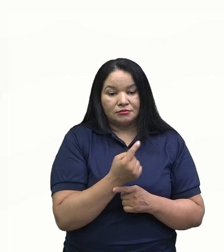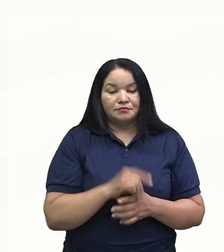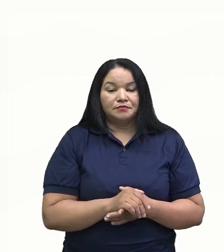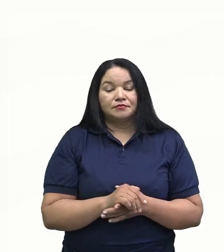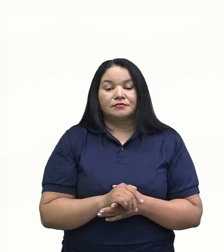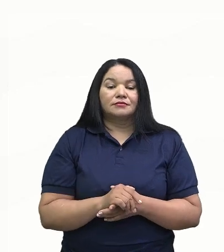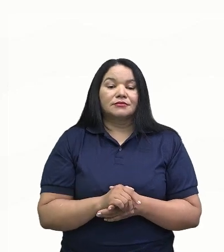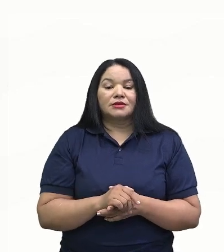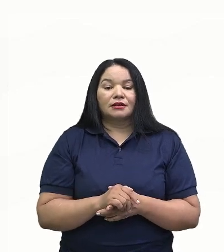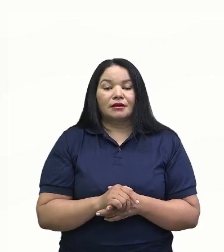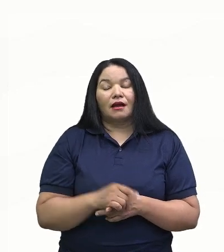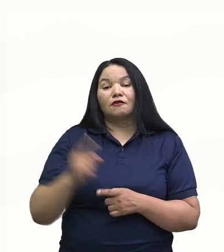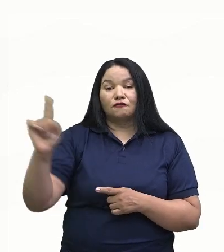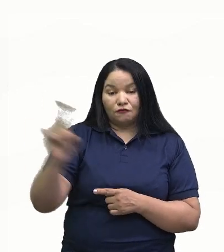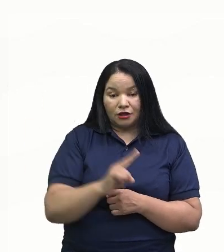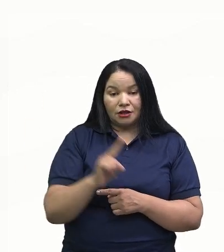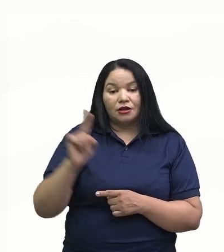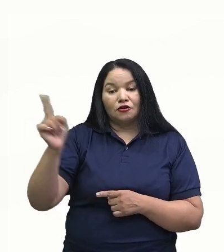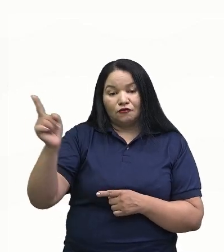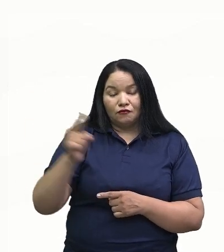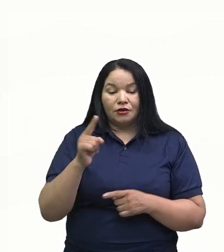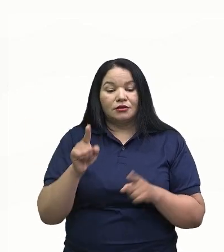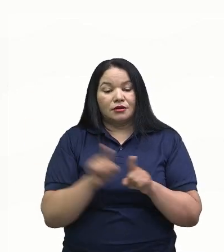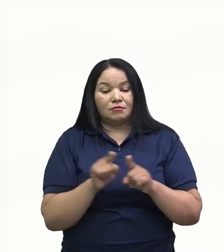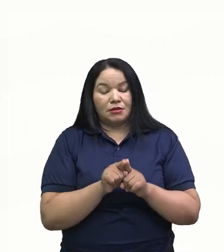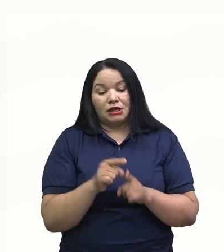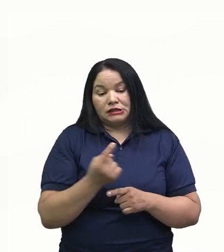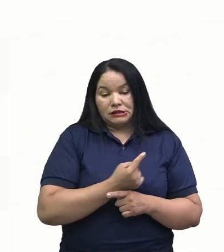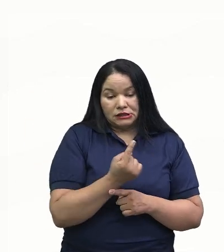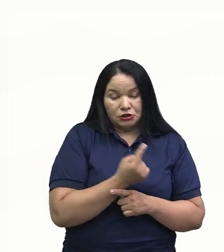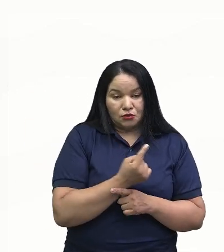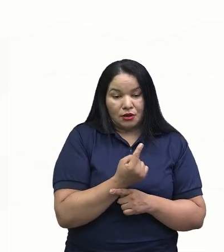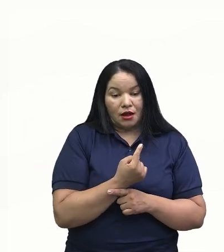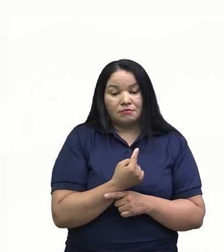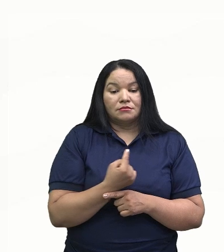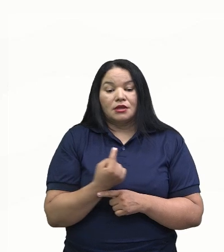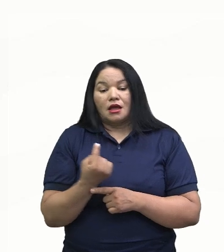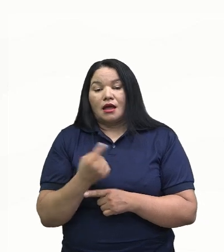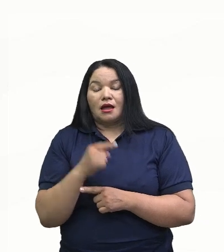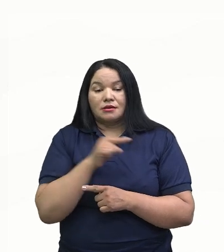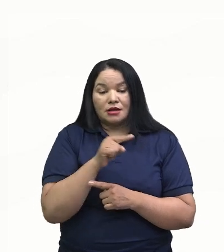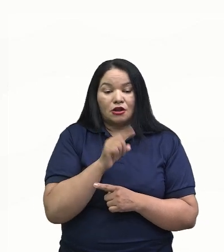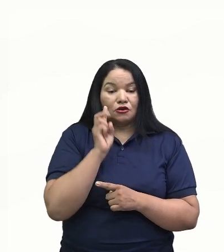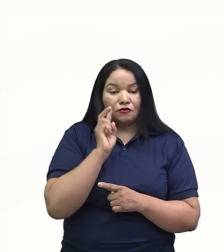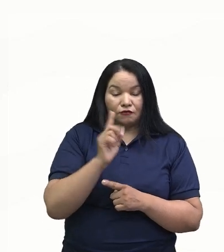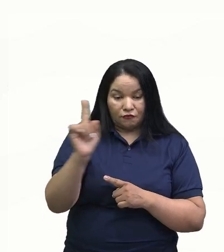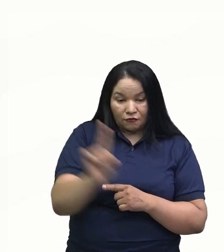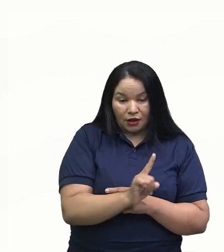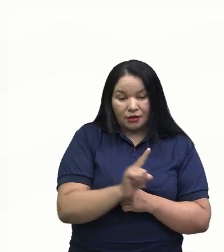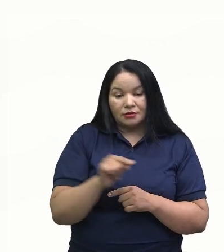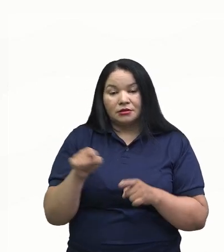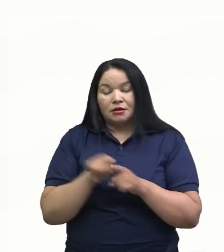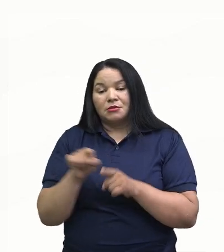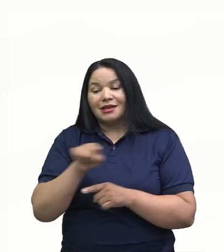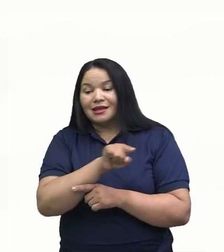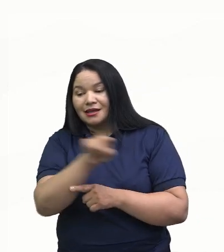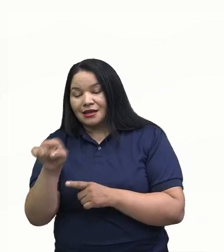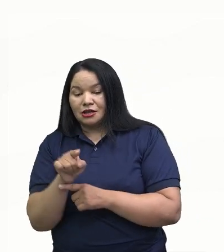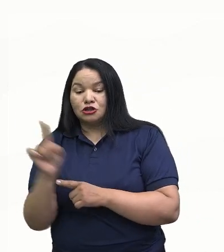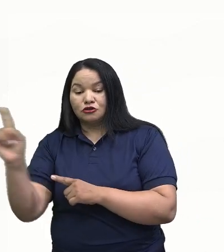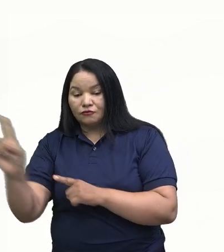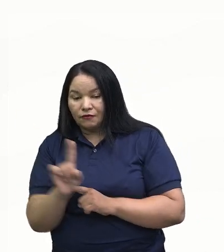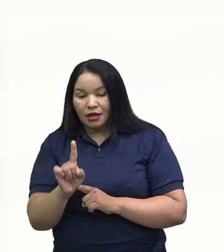aliás. O verbo vir, ele vem no singular e eles vêm no plural, para indicar que o verbo está